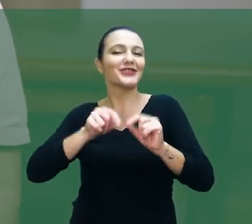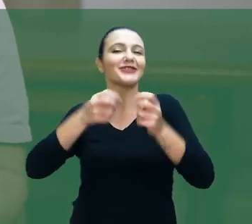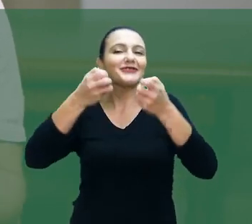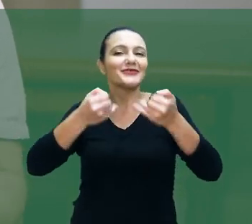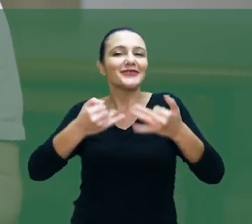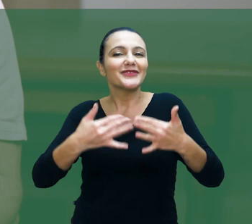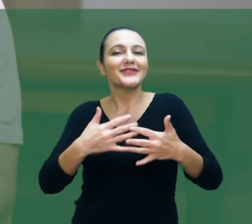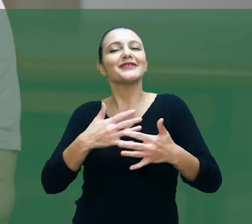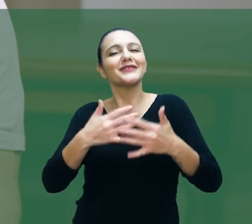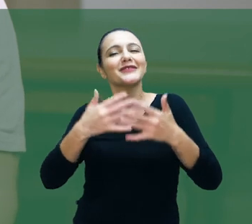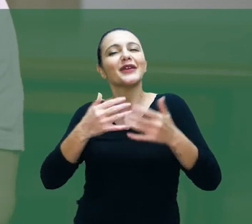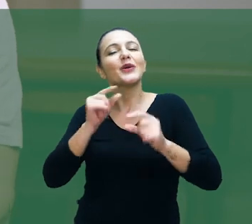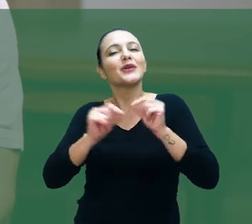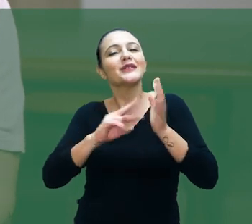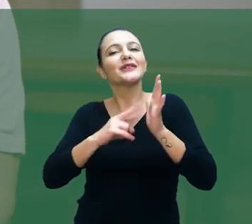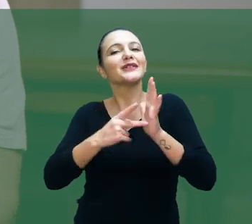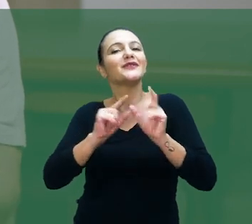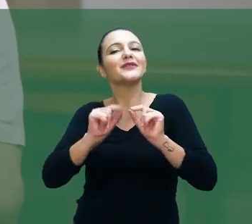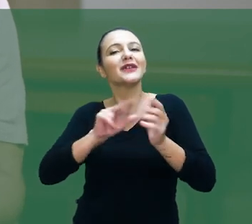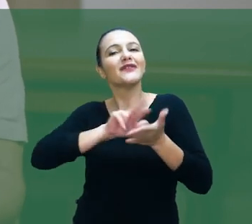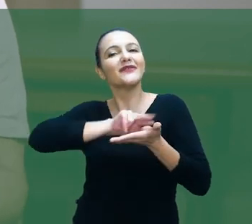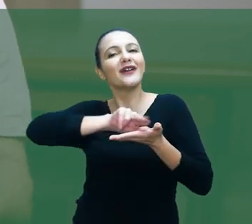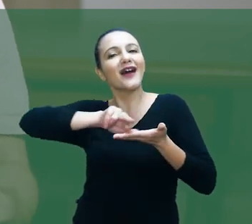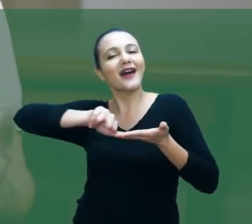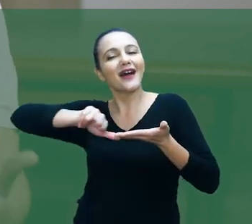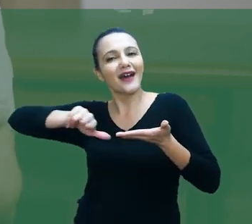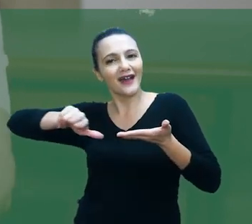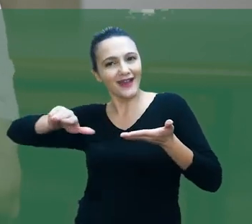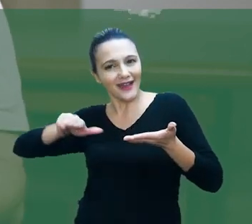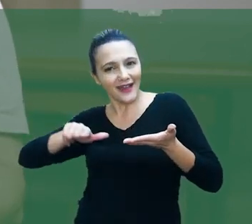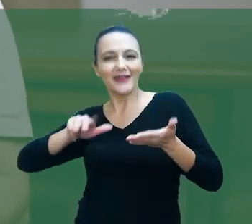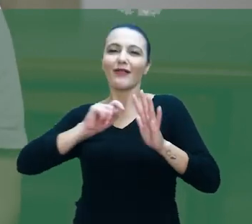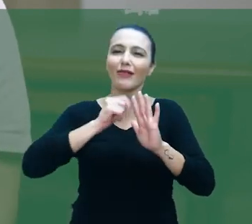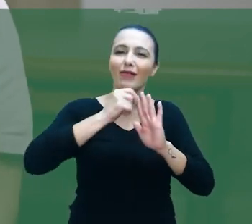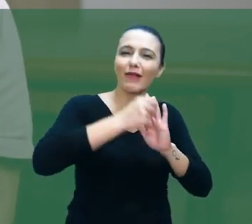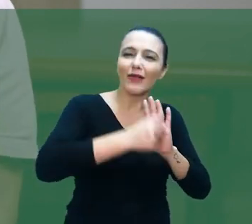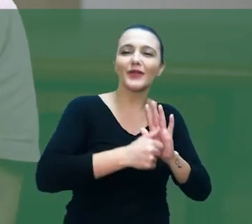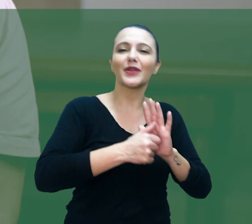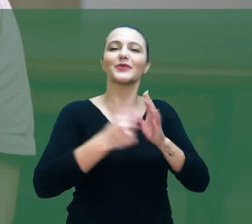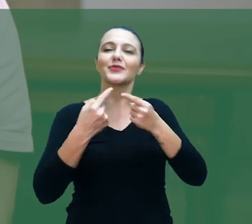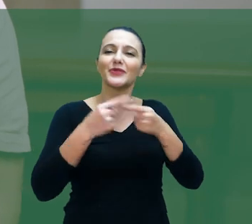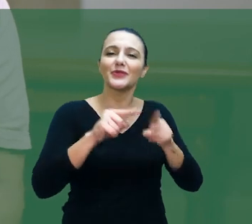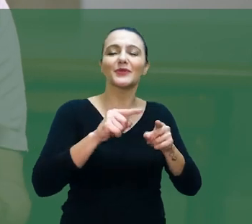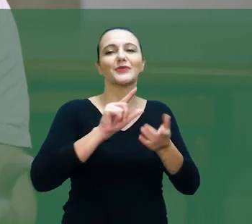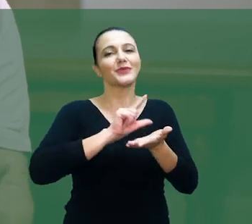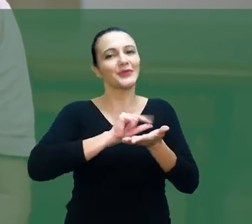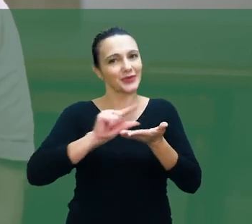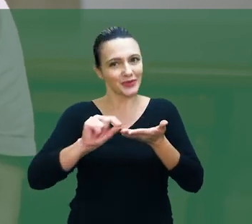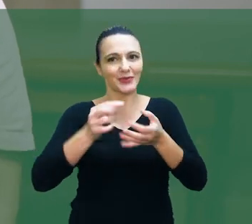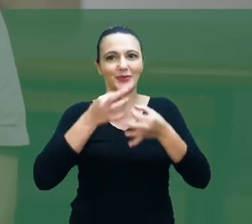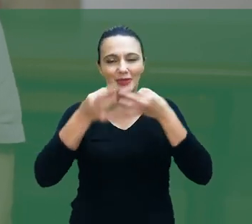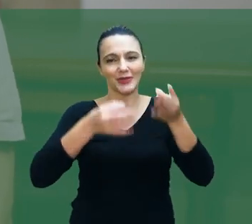né? E talvez só depois aí desse primeiro contato, de sentir como é que os próprios alunos já veem esse problema, é que podem